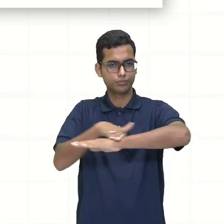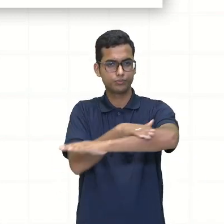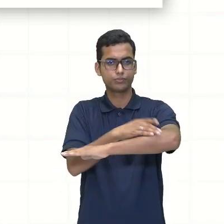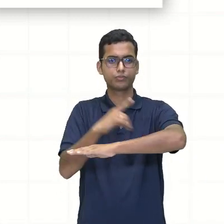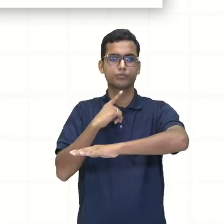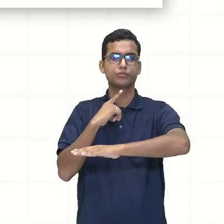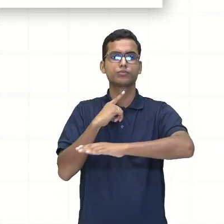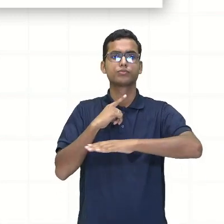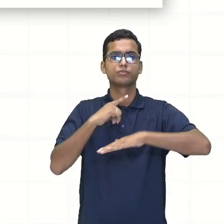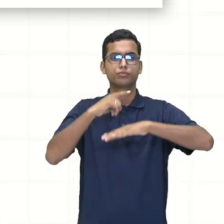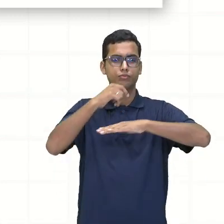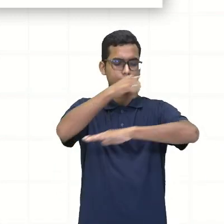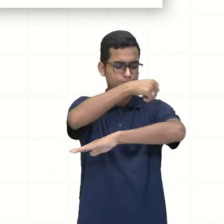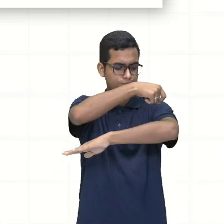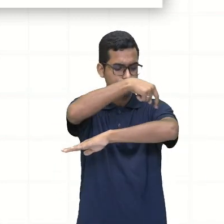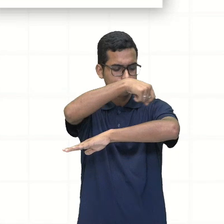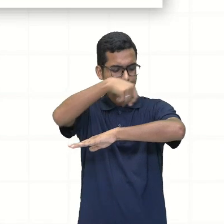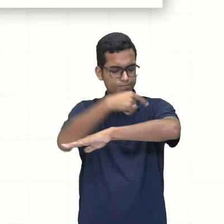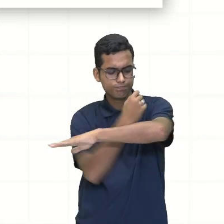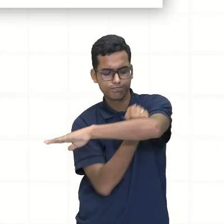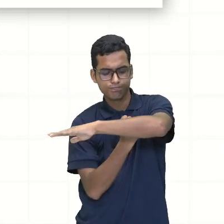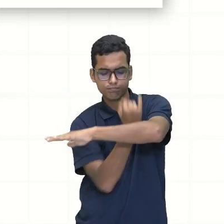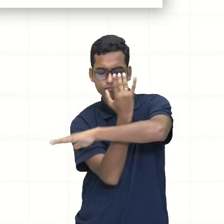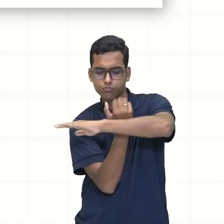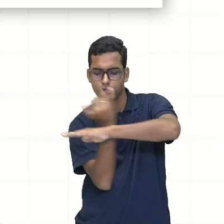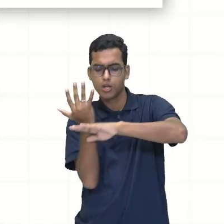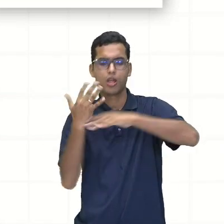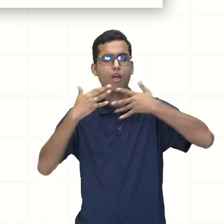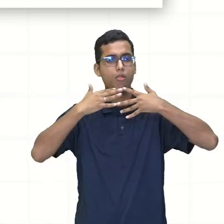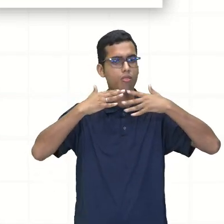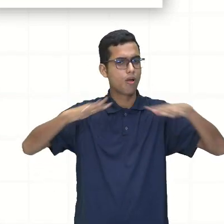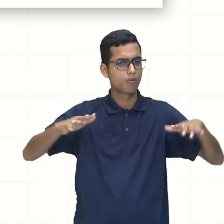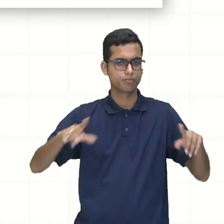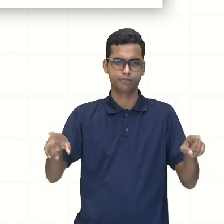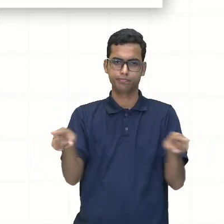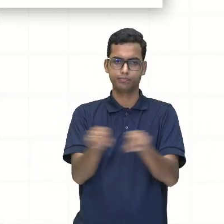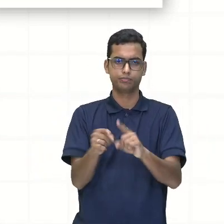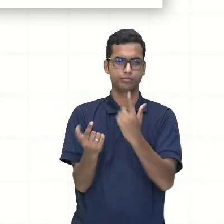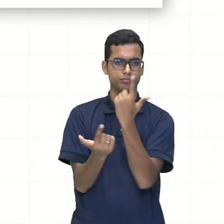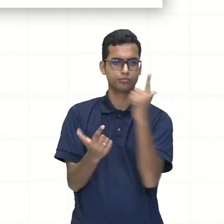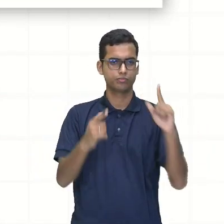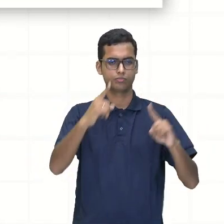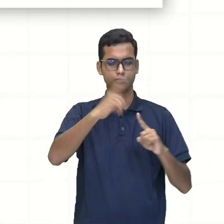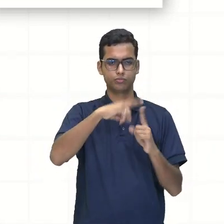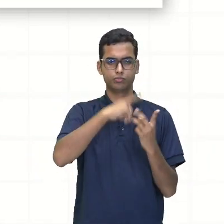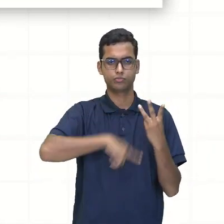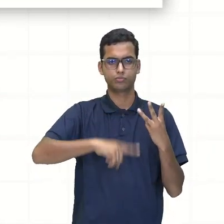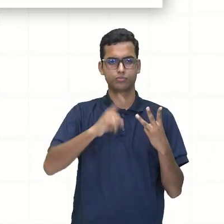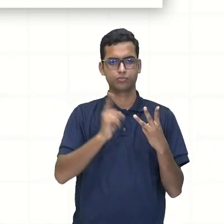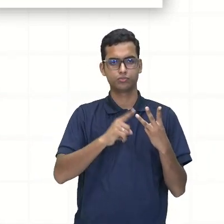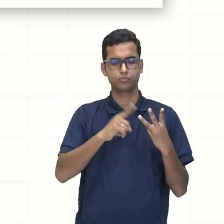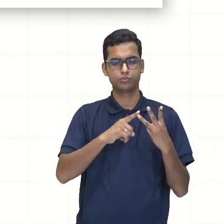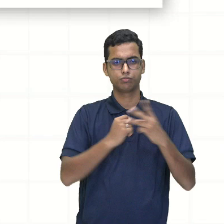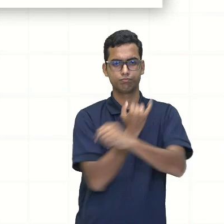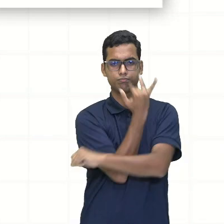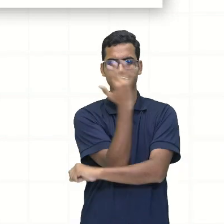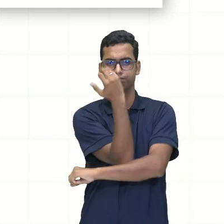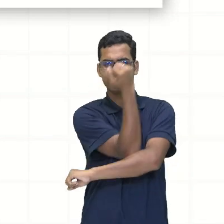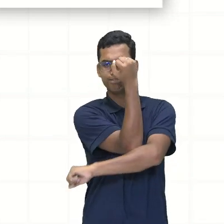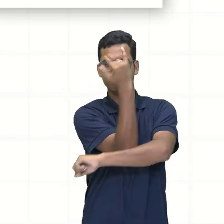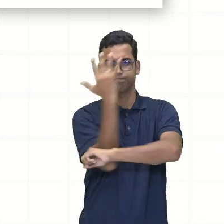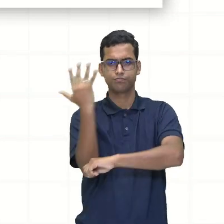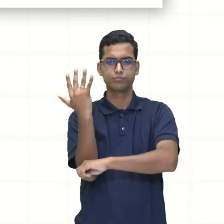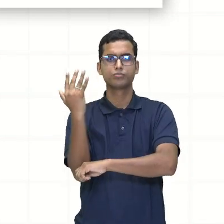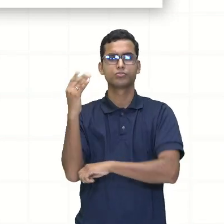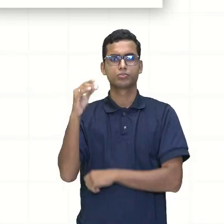em fertilizantes naturais. E o outro tipo de mata é a mata de terra firme. Observem que nas